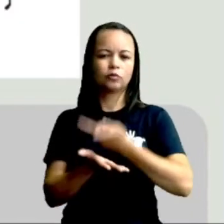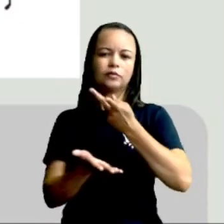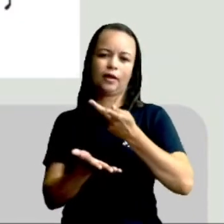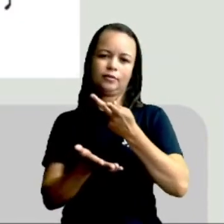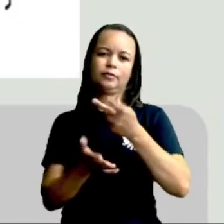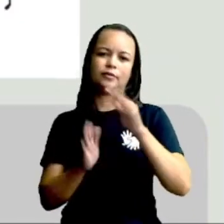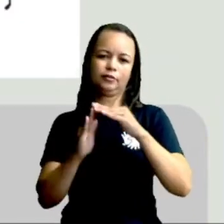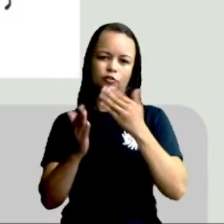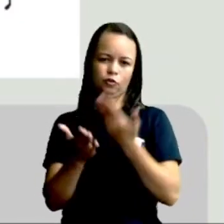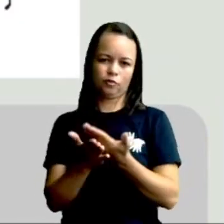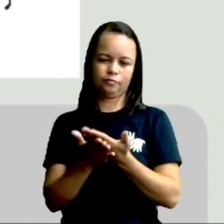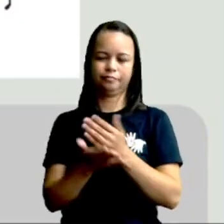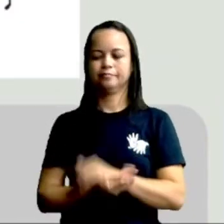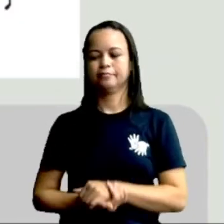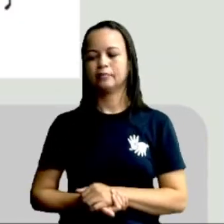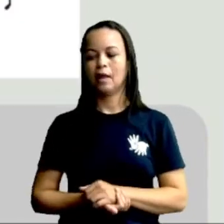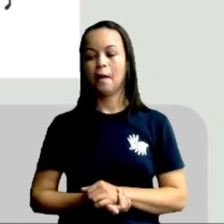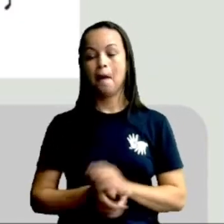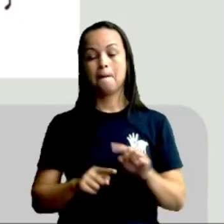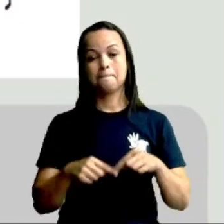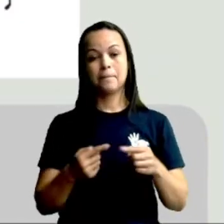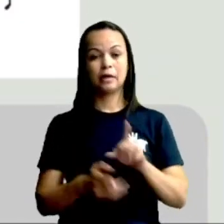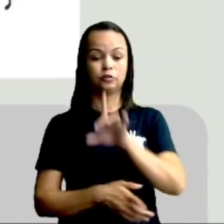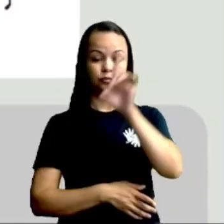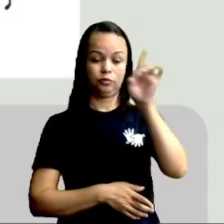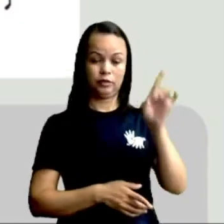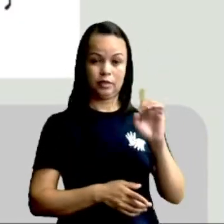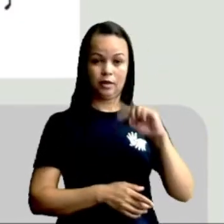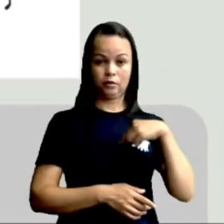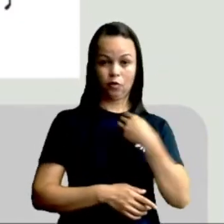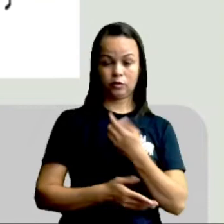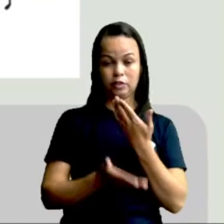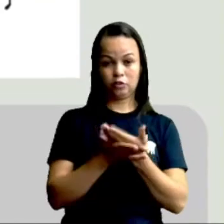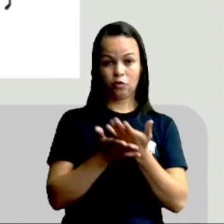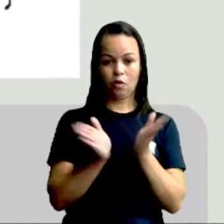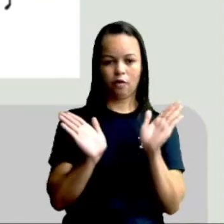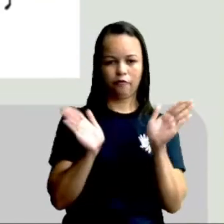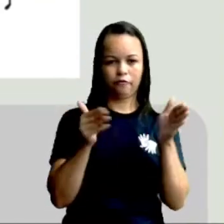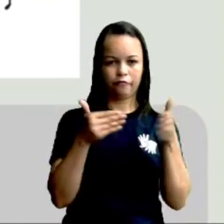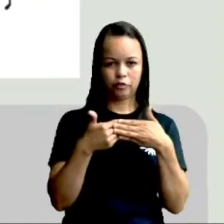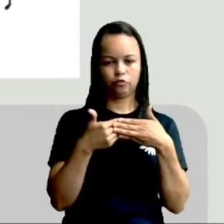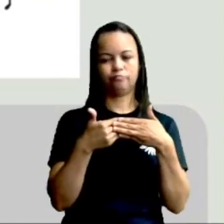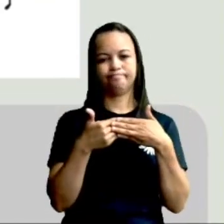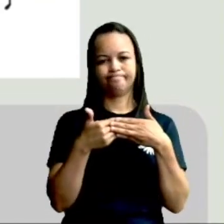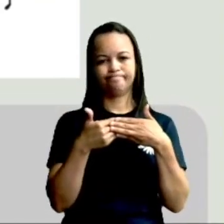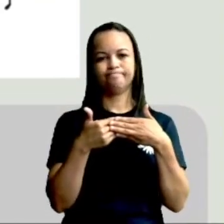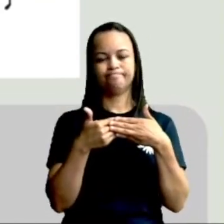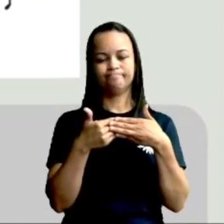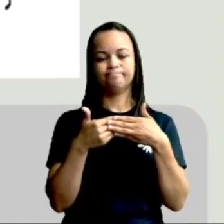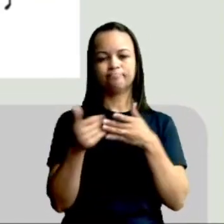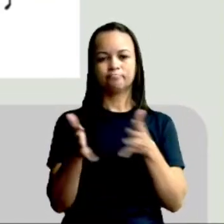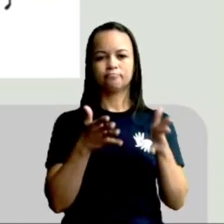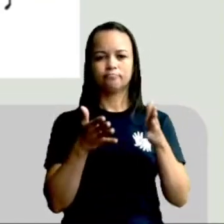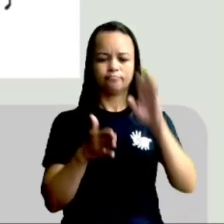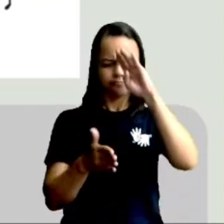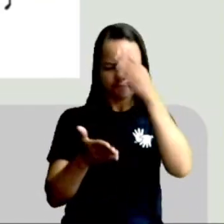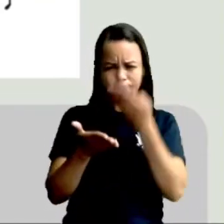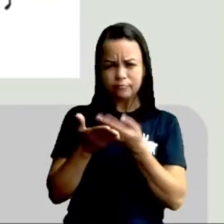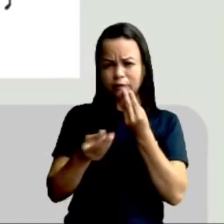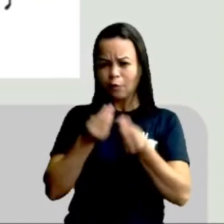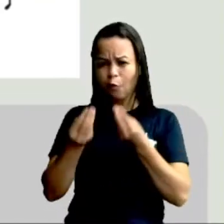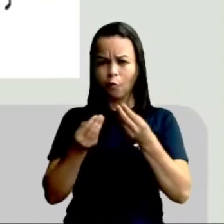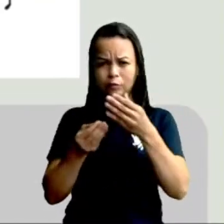gente? Mas certo dia, a nossa escola fechou. Nem queríamos acreditar que aquilo se